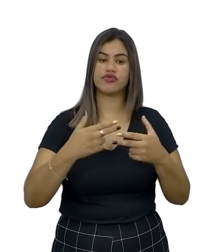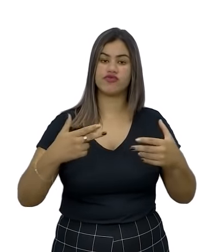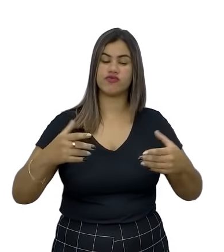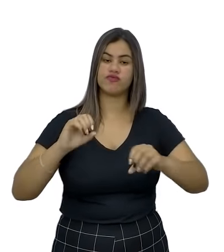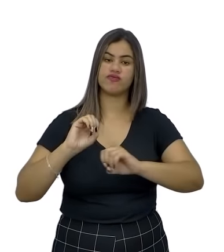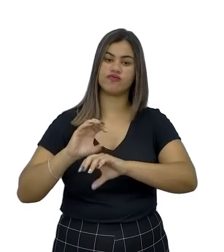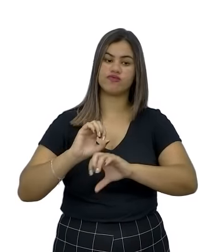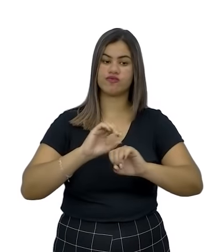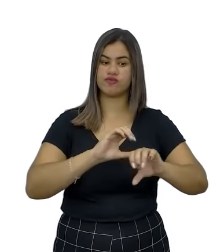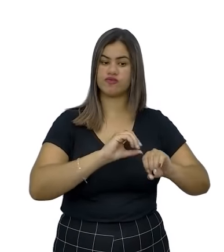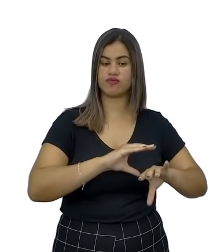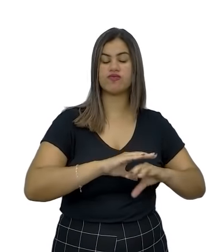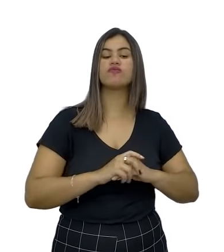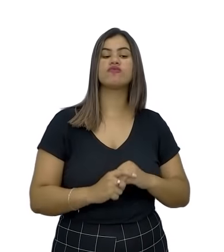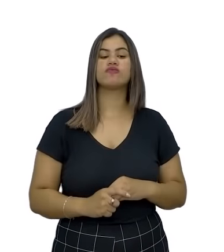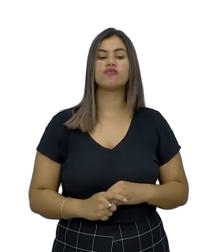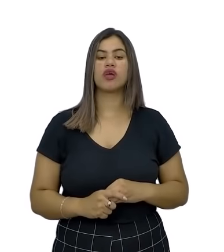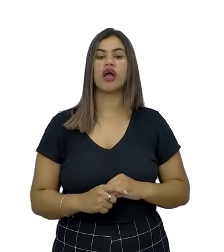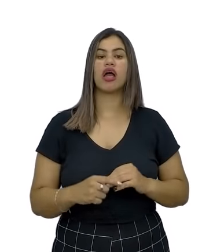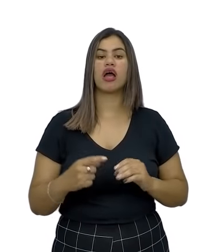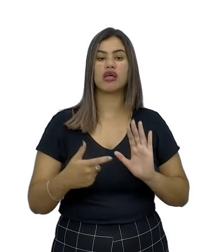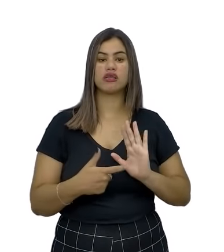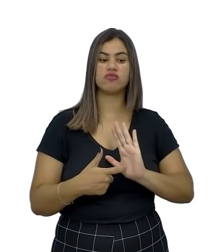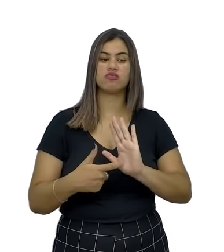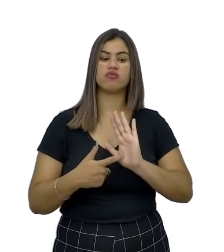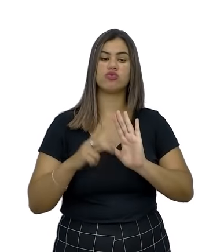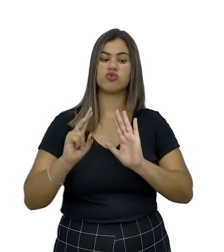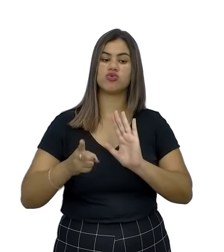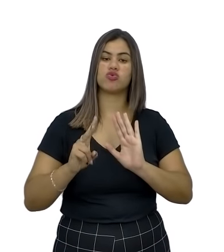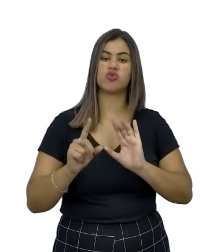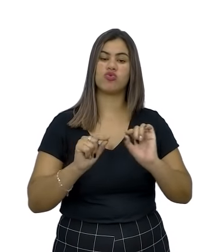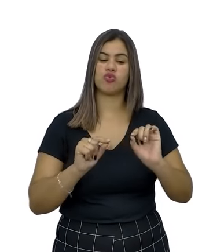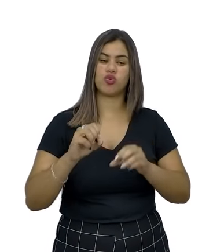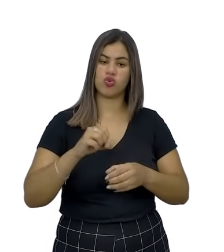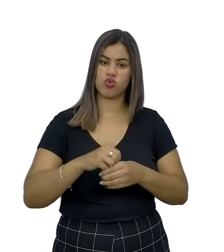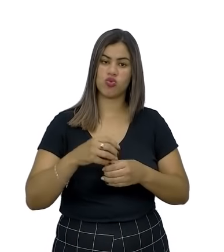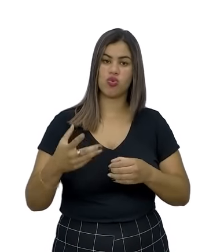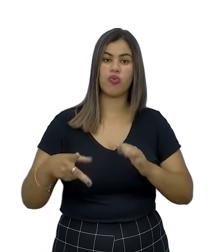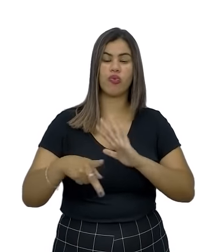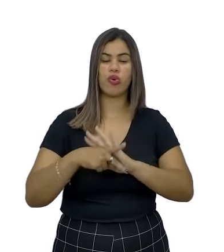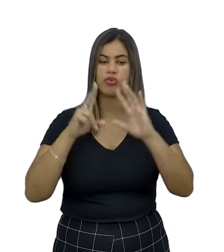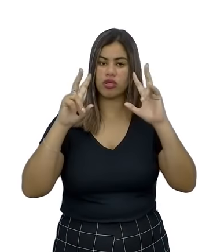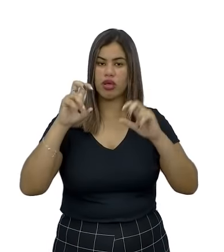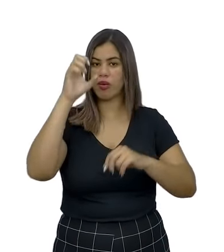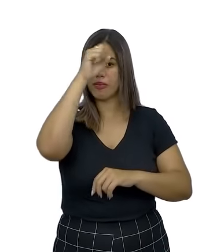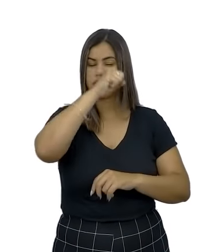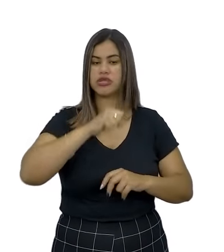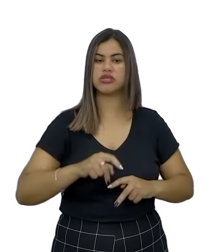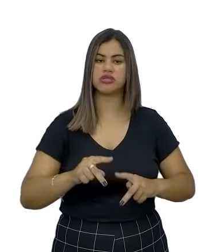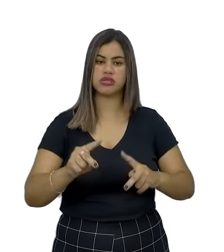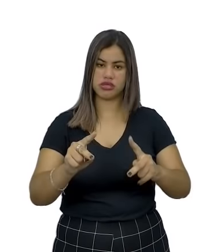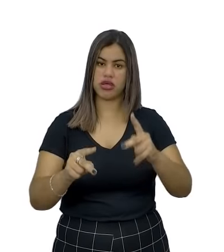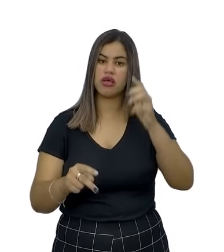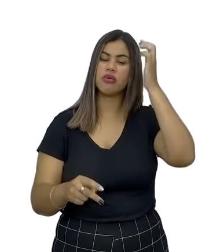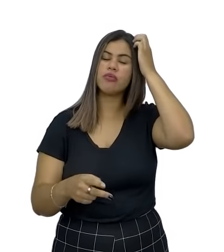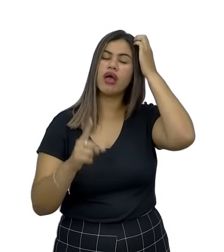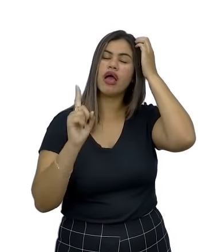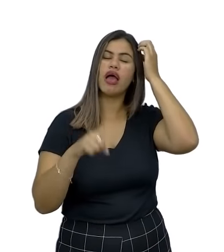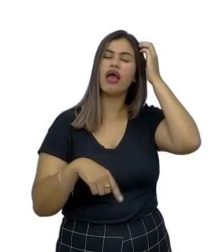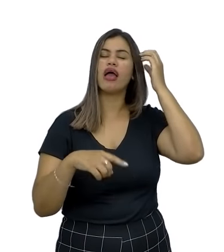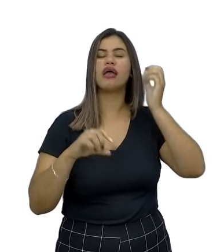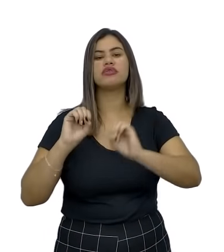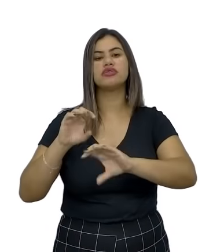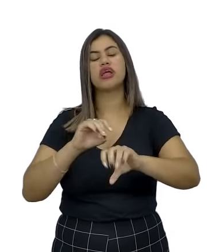didáticos. Aqui a gente traz sempre, né, nas nossas formações, o material Aprender Sempre, né, temos didáticos e